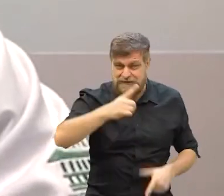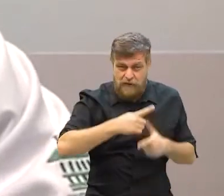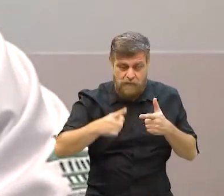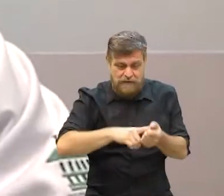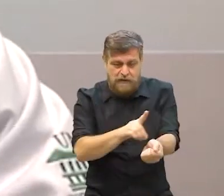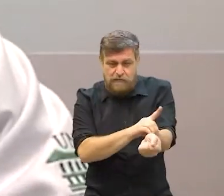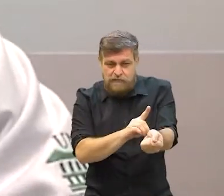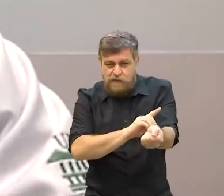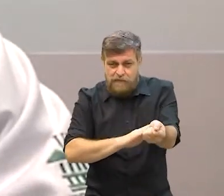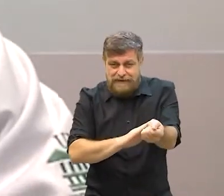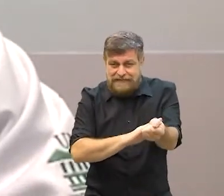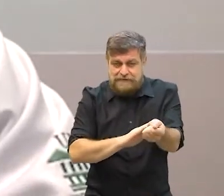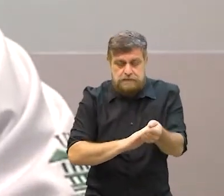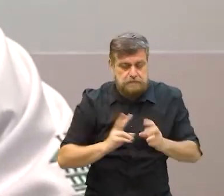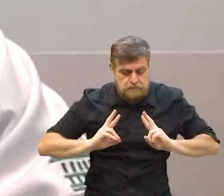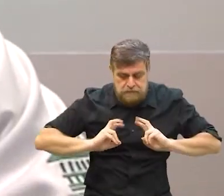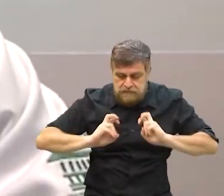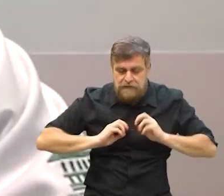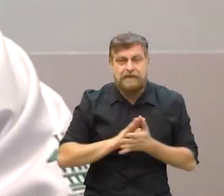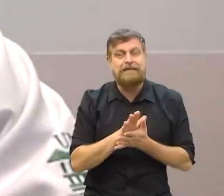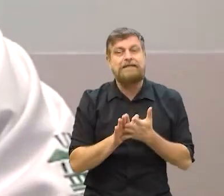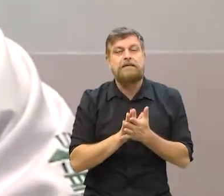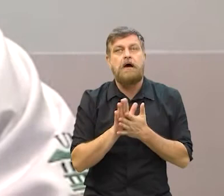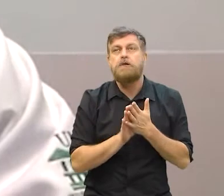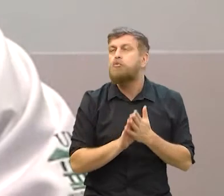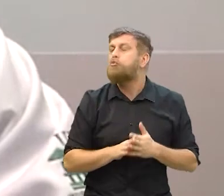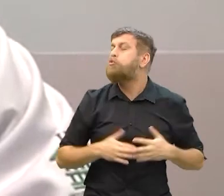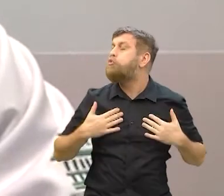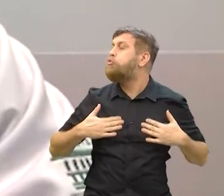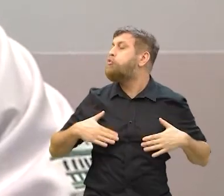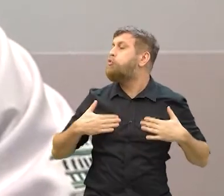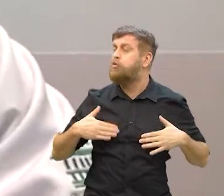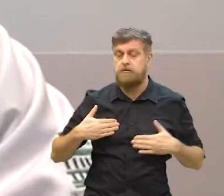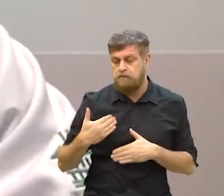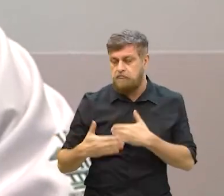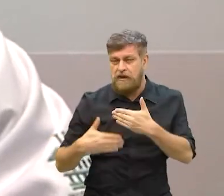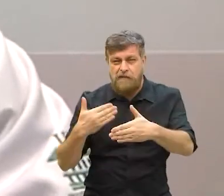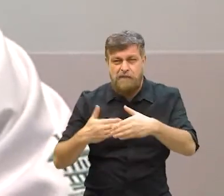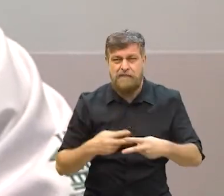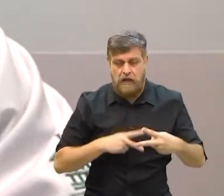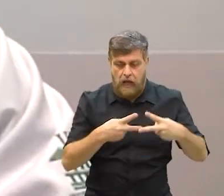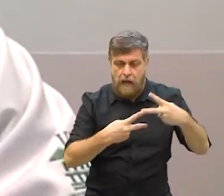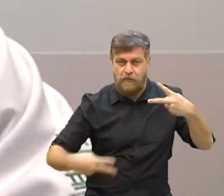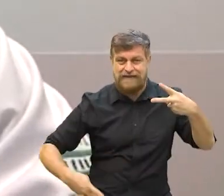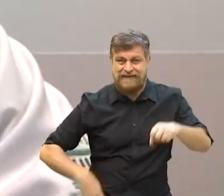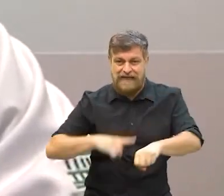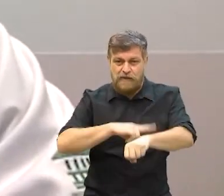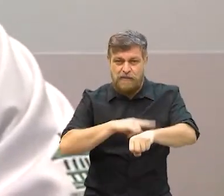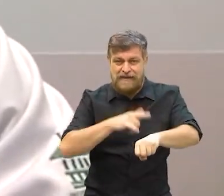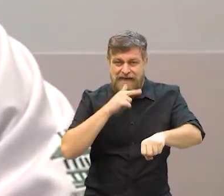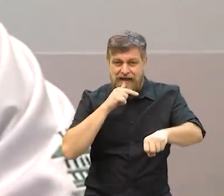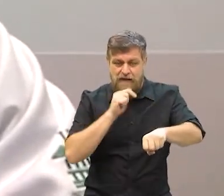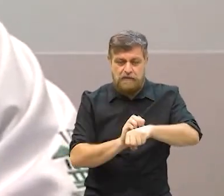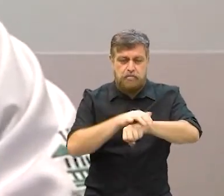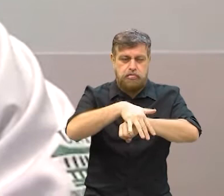doença renal, é que normalmente é uma doença silenciosa, a pessoa não tem sintomas. Aos pouquinhos ela começa a perder proteína na urina, né?